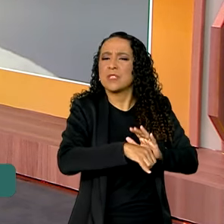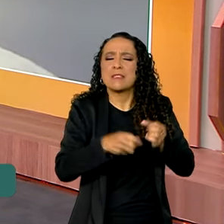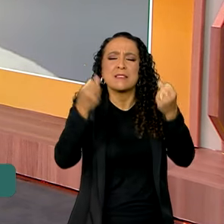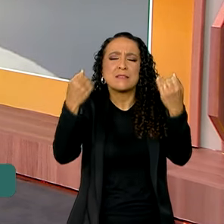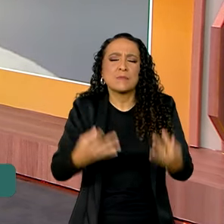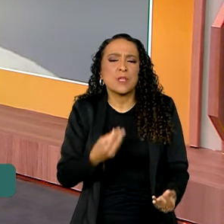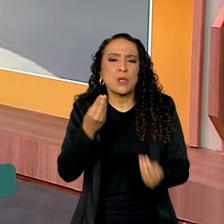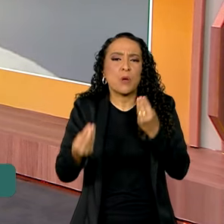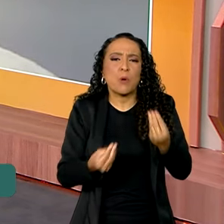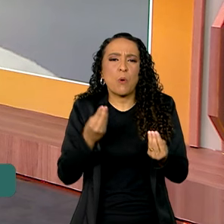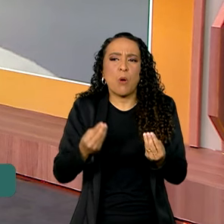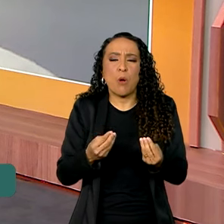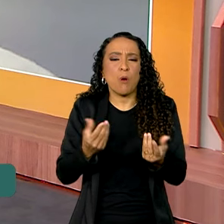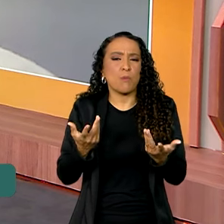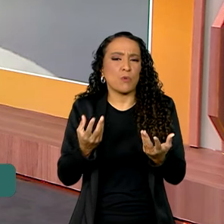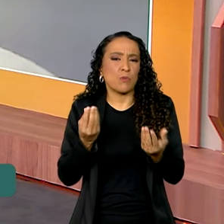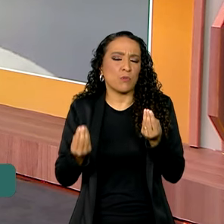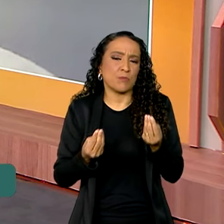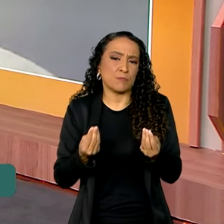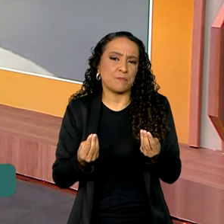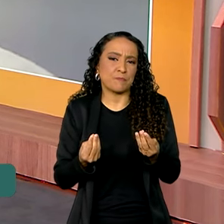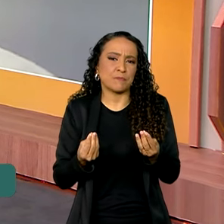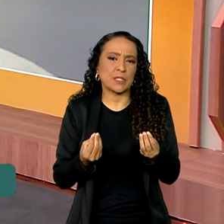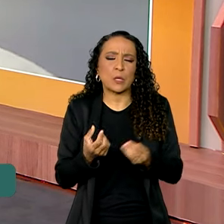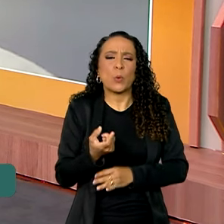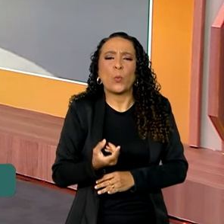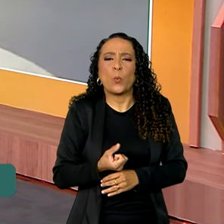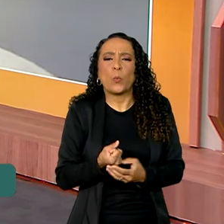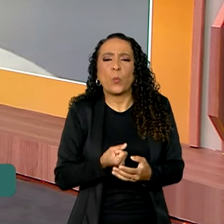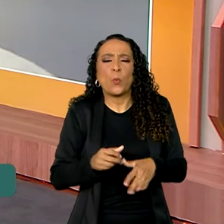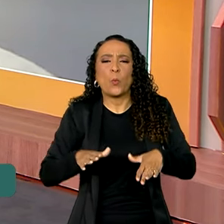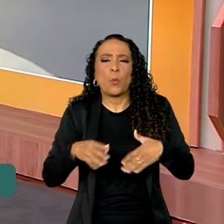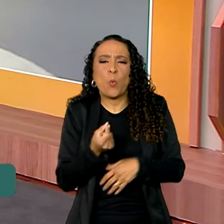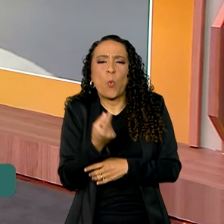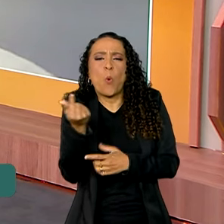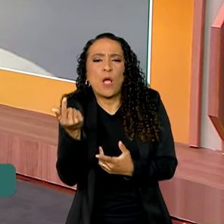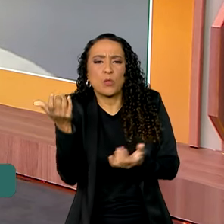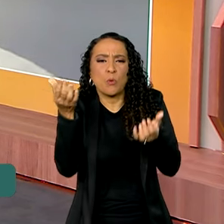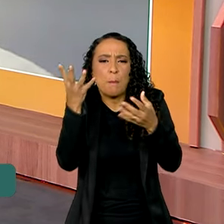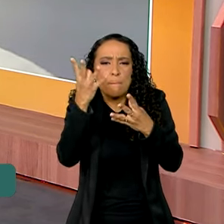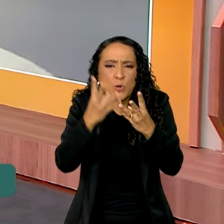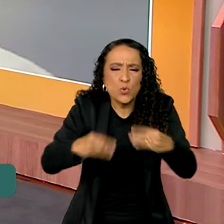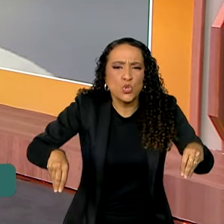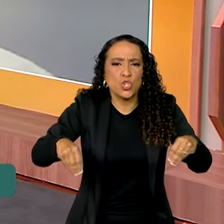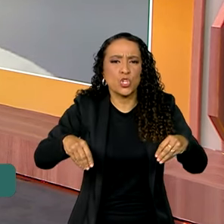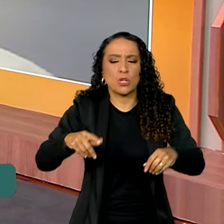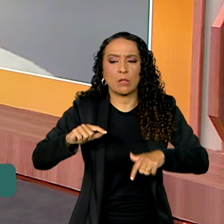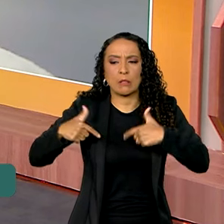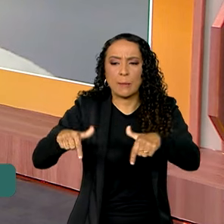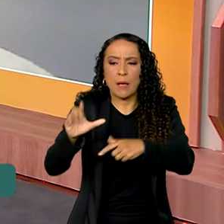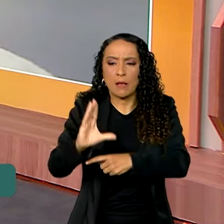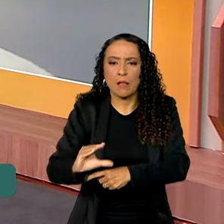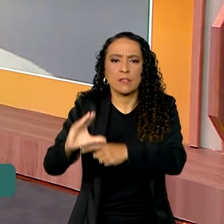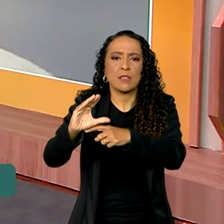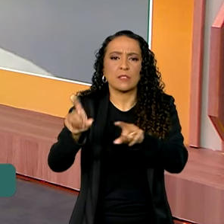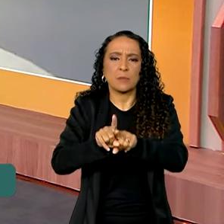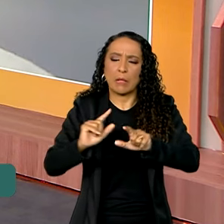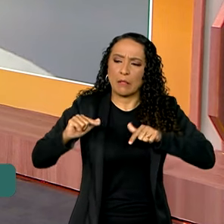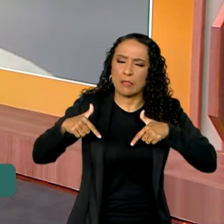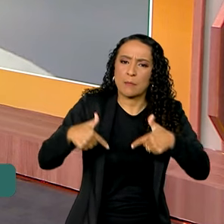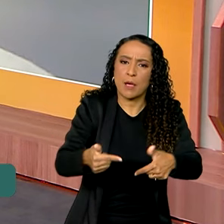para a gente, para o telespectador, o quanto que isso prejudica, tanto no trabalho da ciência, no trabalho